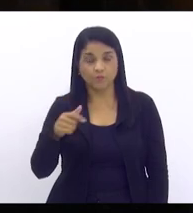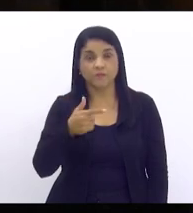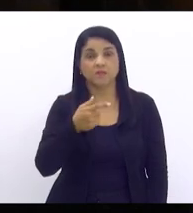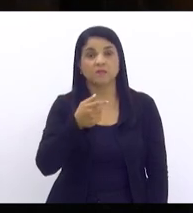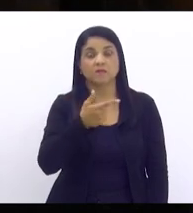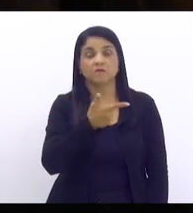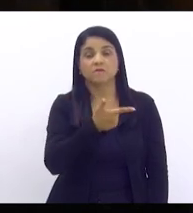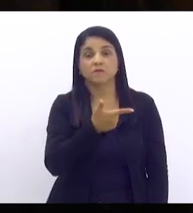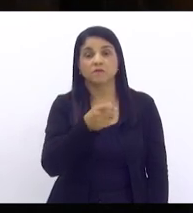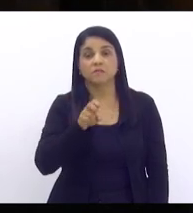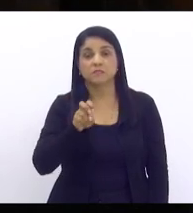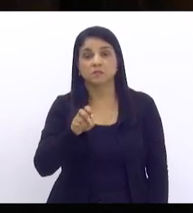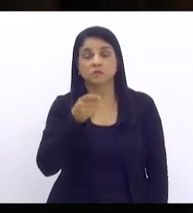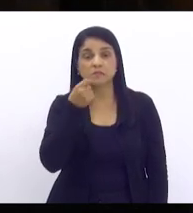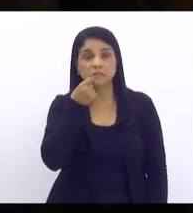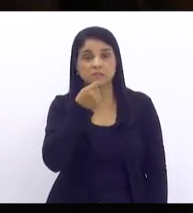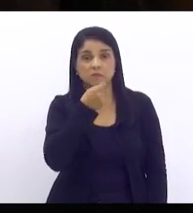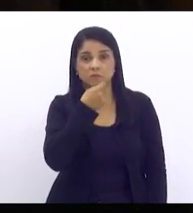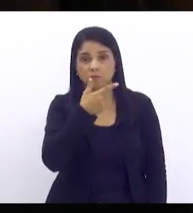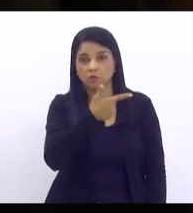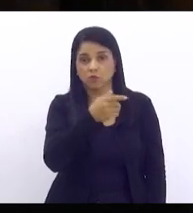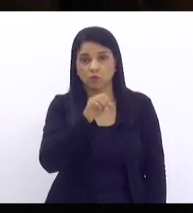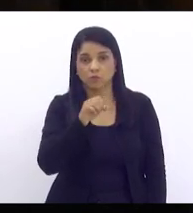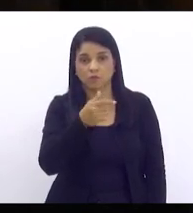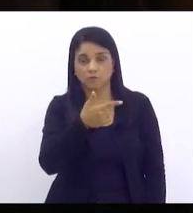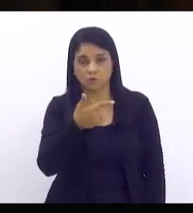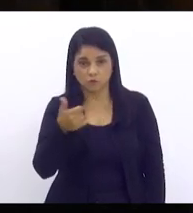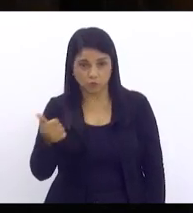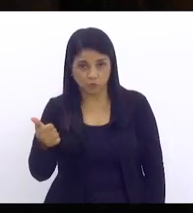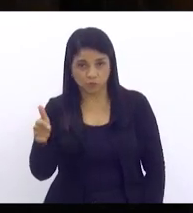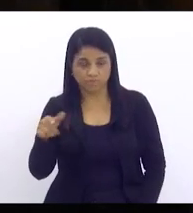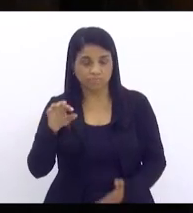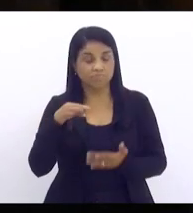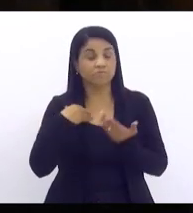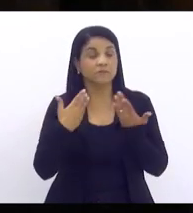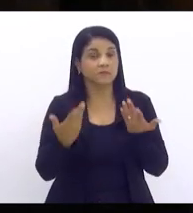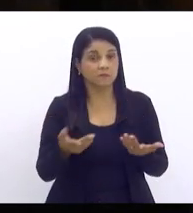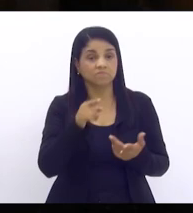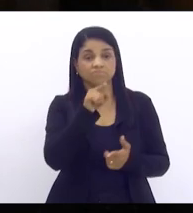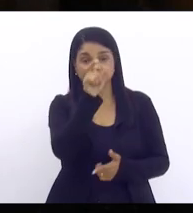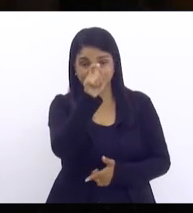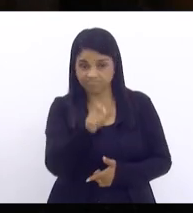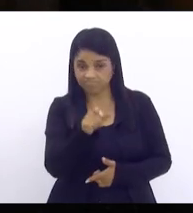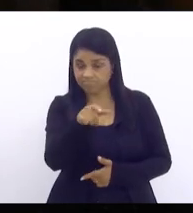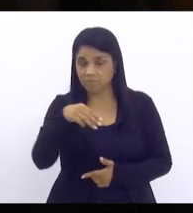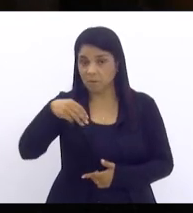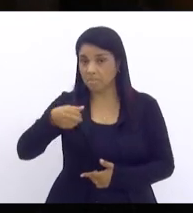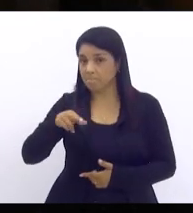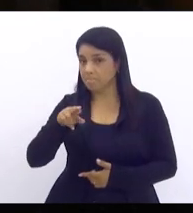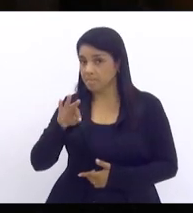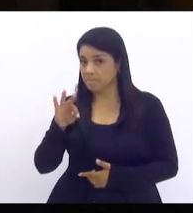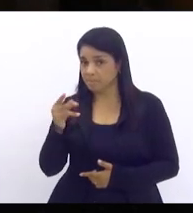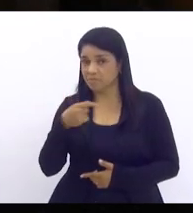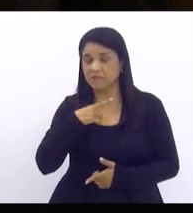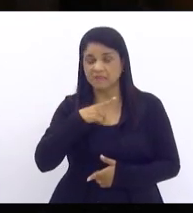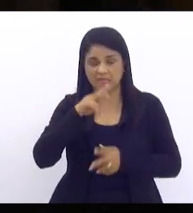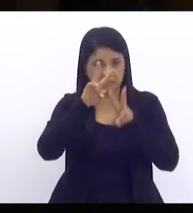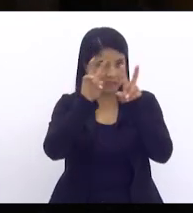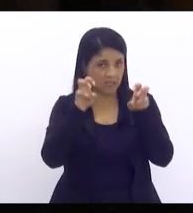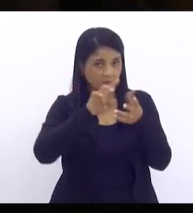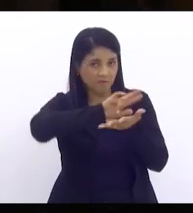deputada Marta Rocha, Vossa Excelência, que tem como um dos seus múltiplos